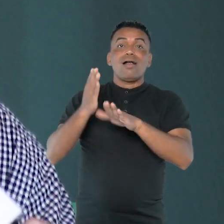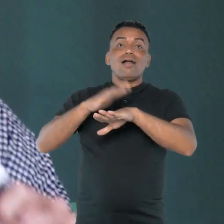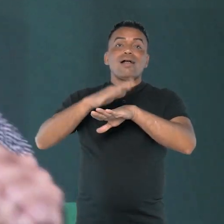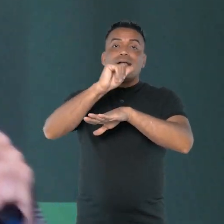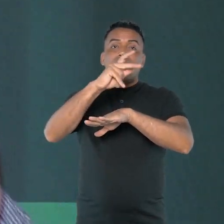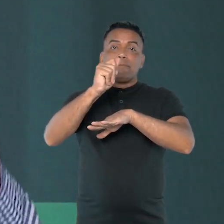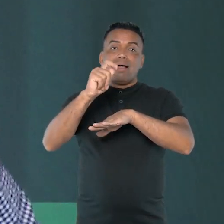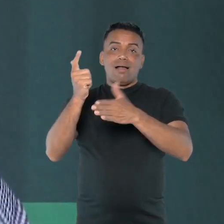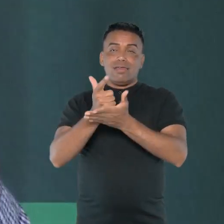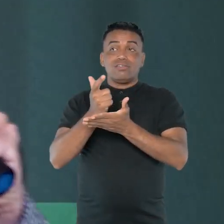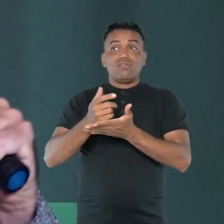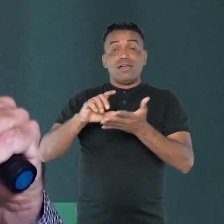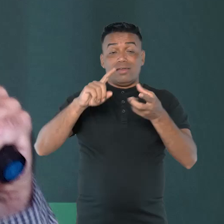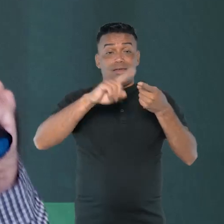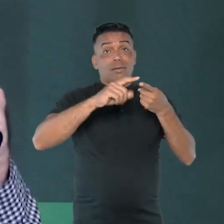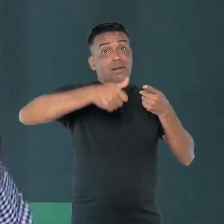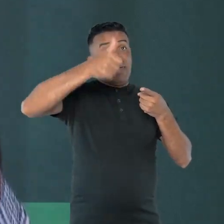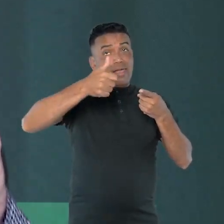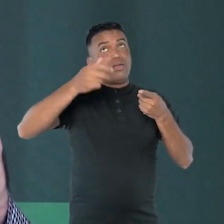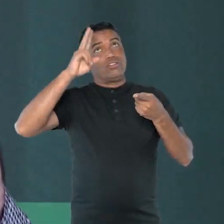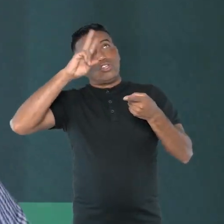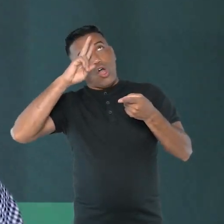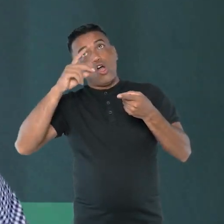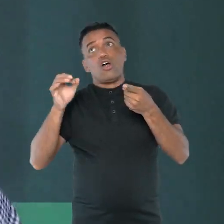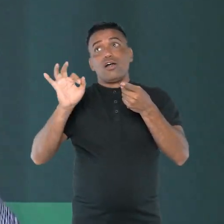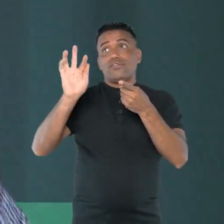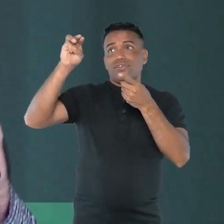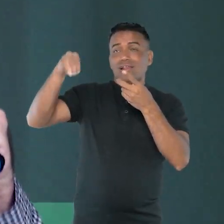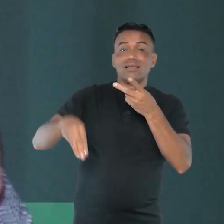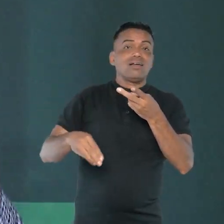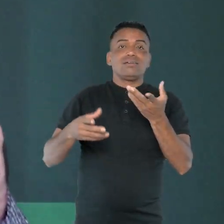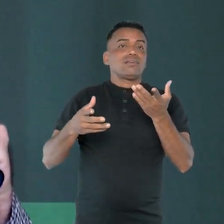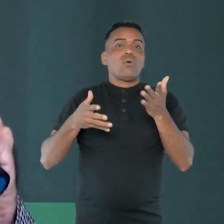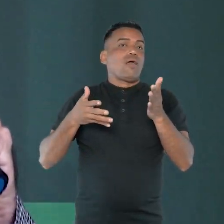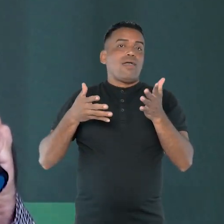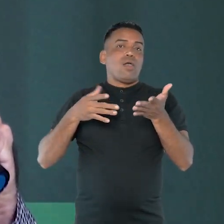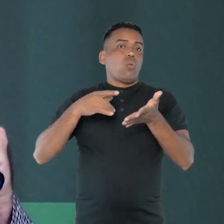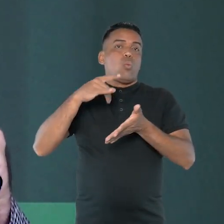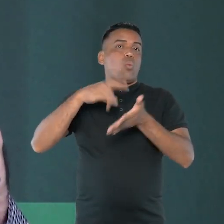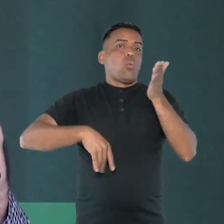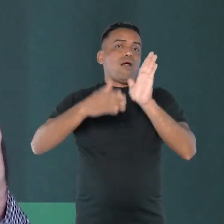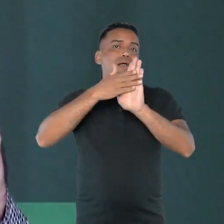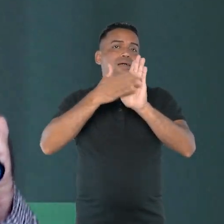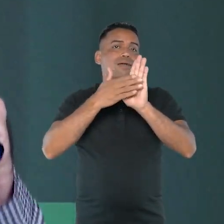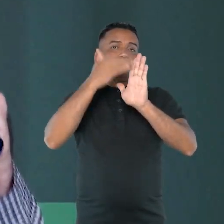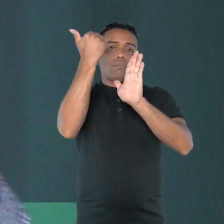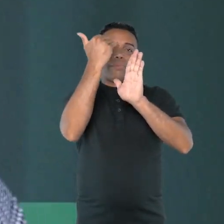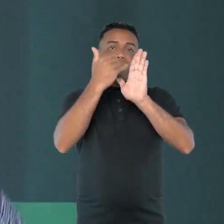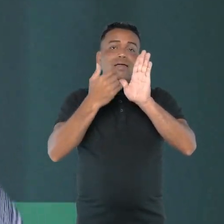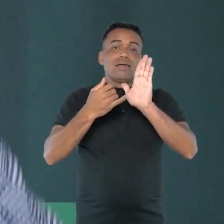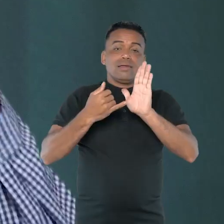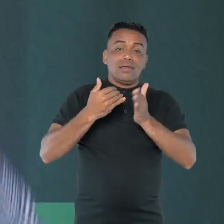acontecer isso, o próximo volume tem essa história, termina dessa forma, ele fazia meio que um relatório, um plano de voo daqueles livros, e